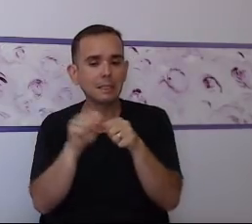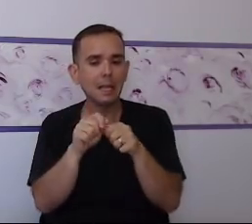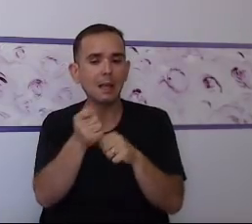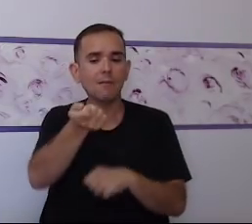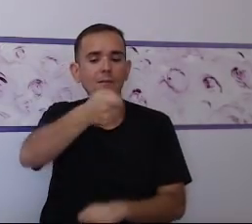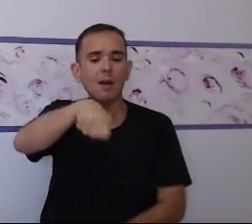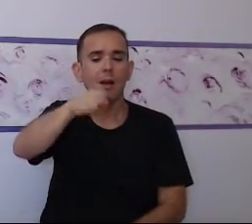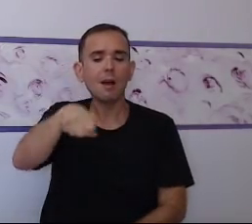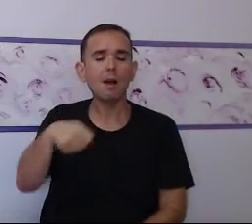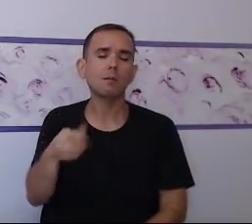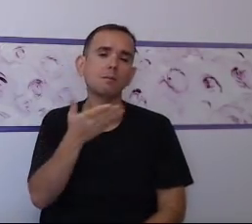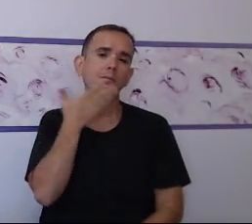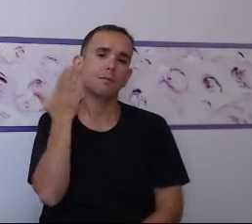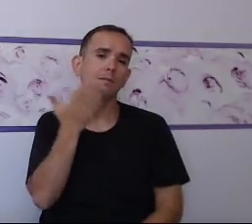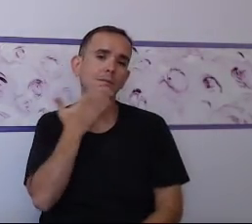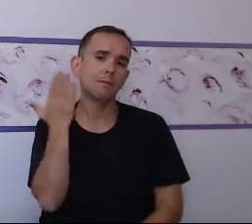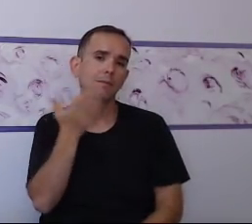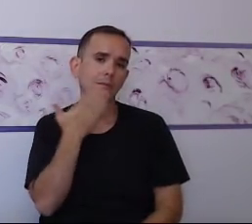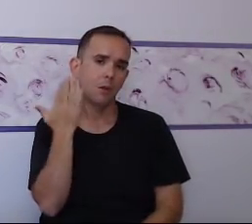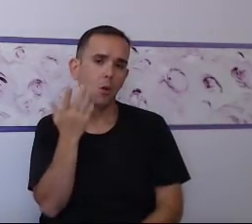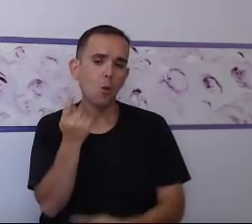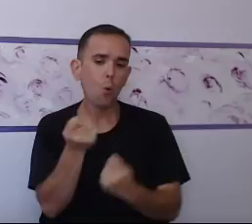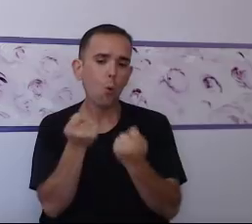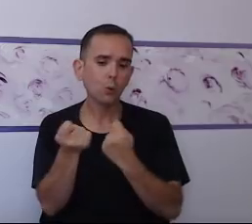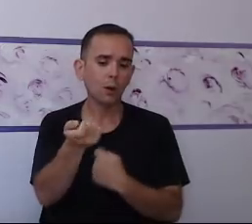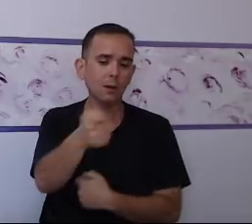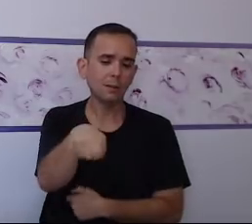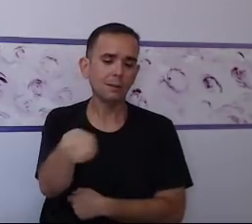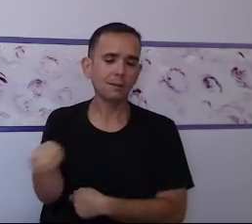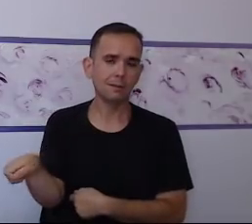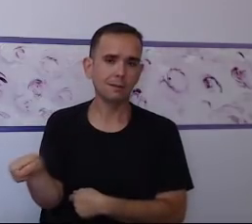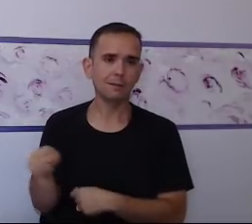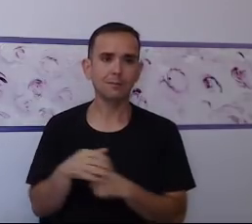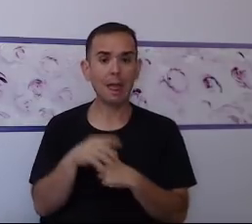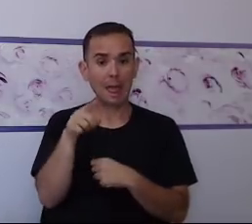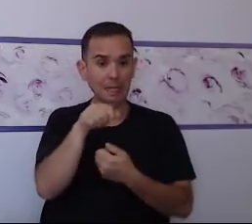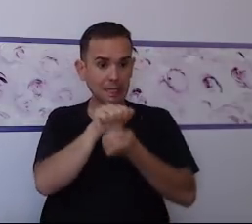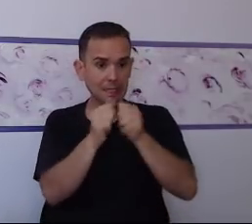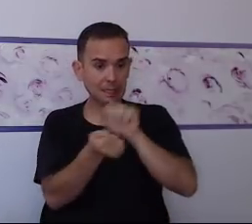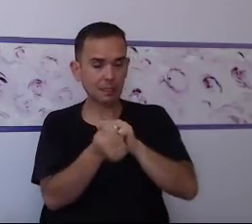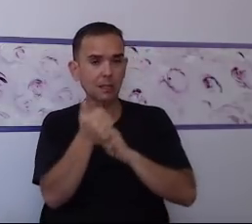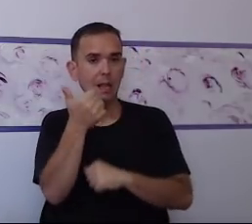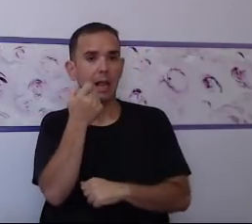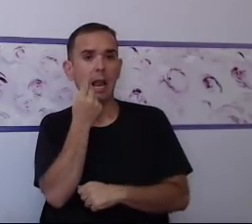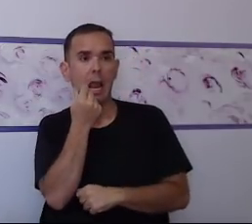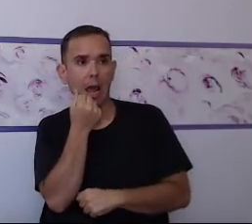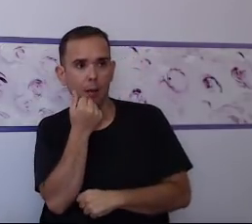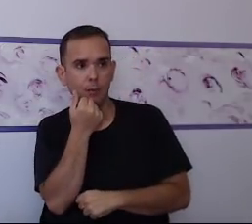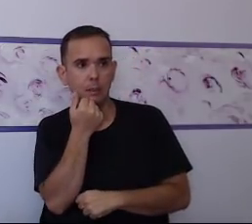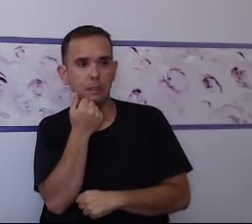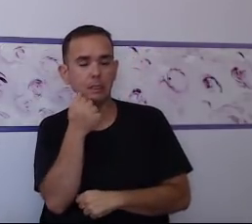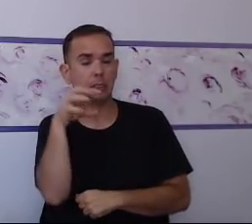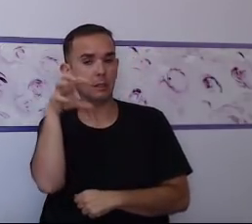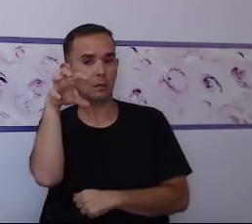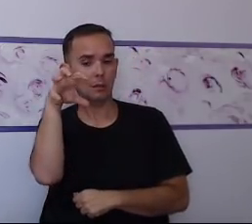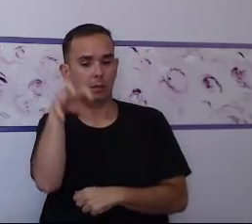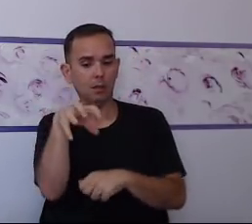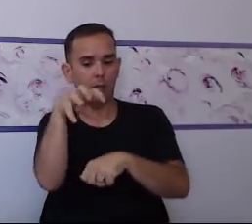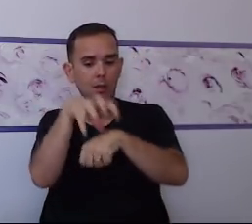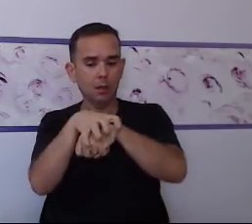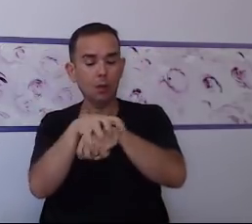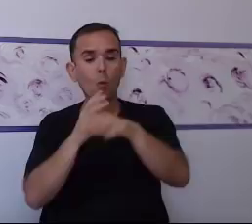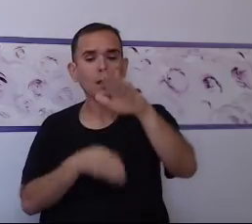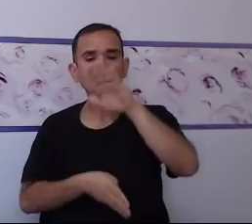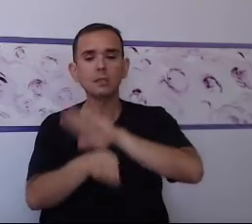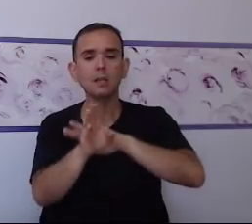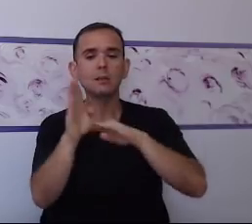escrita, tá? Dá mais controle sobre a escrita. Esse adaptador de lápis em bola, quando a gente chega na